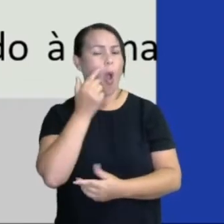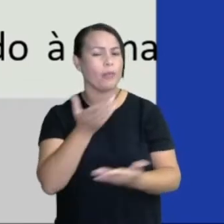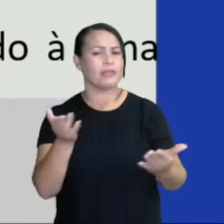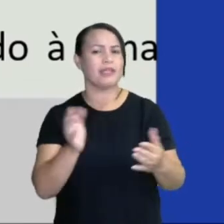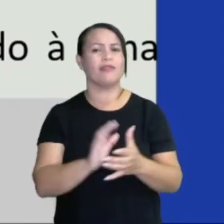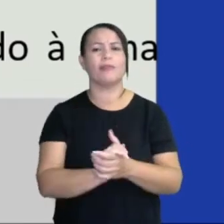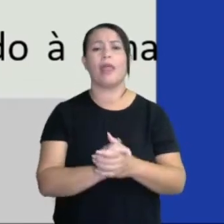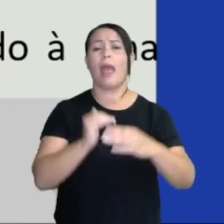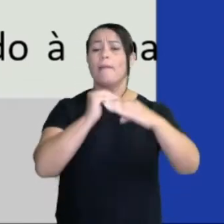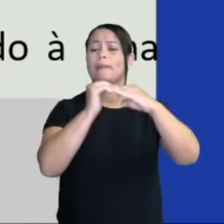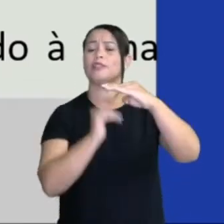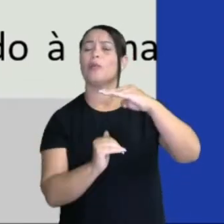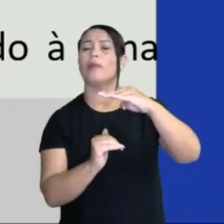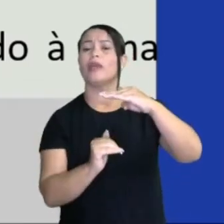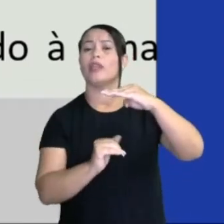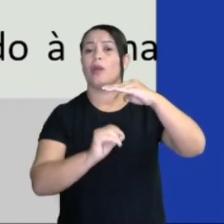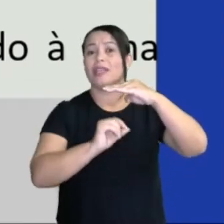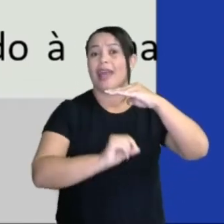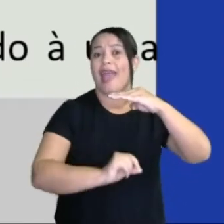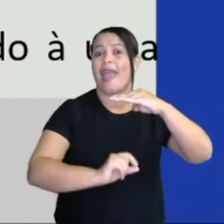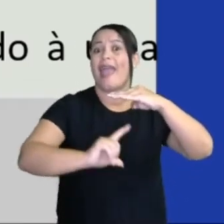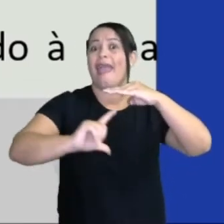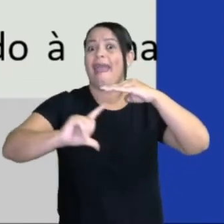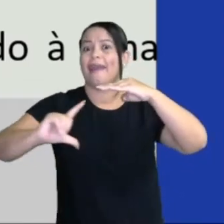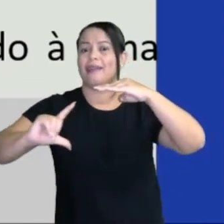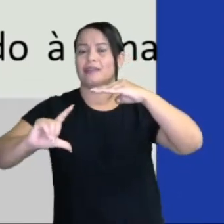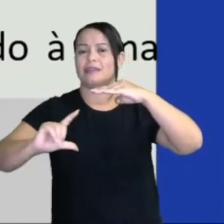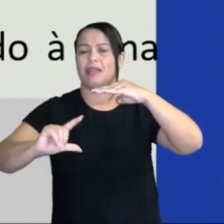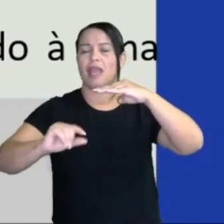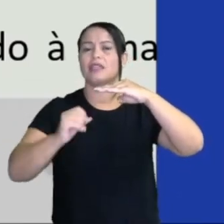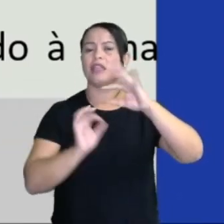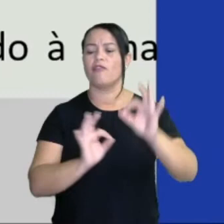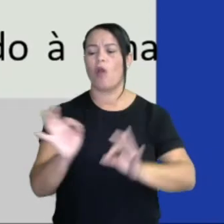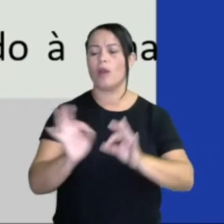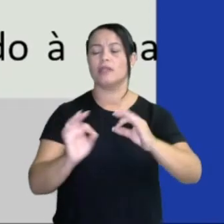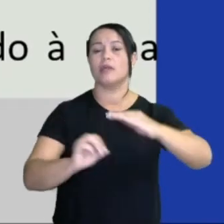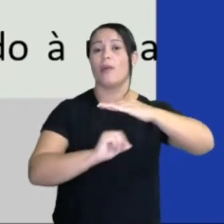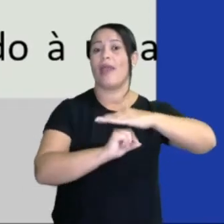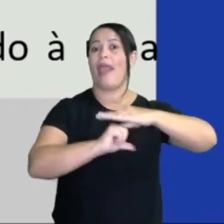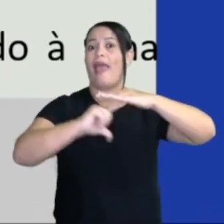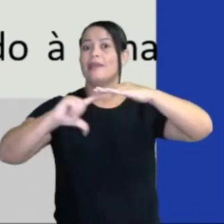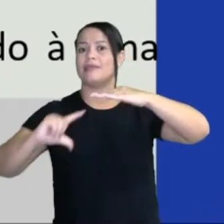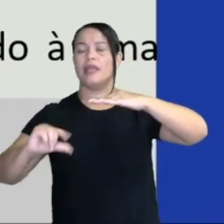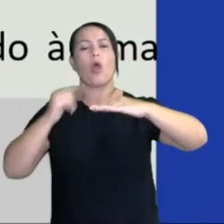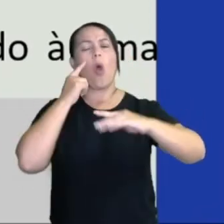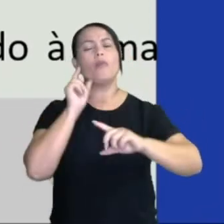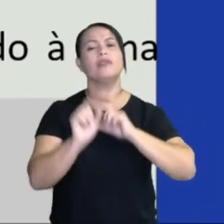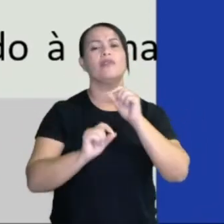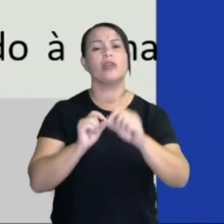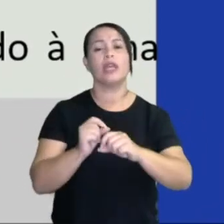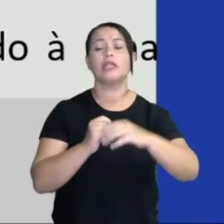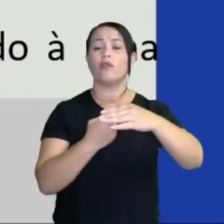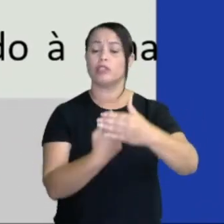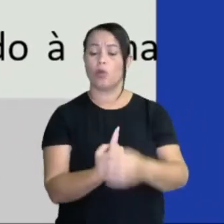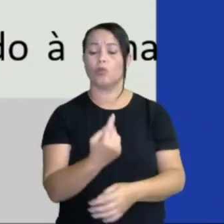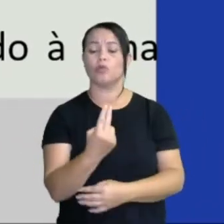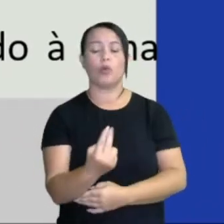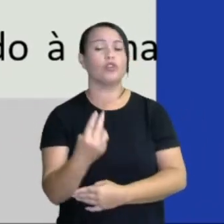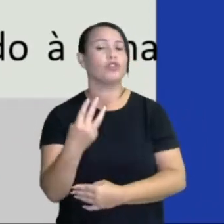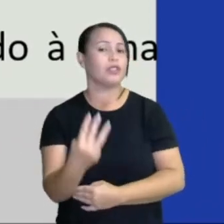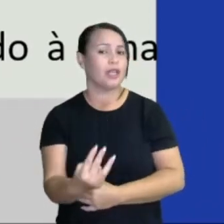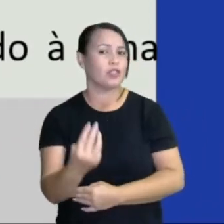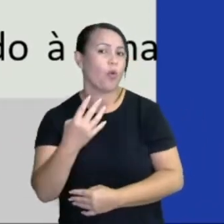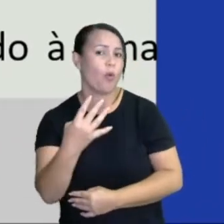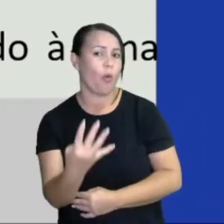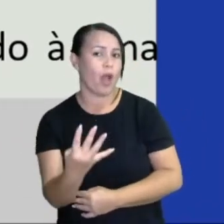observei o seguinte, ela estava o quê? Crescendo, né? Isso estava em ordem crescente. Então, vai ser o seguinte, 1, 2,